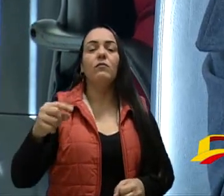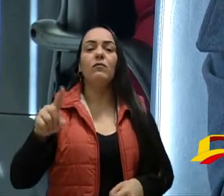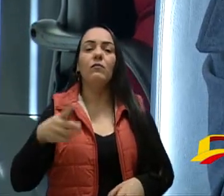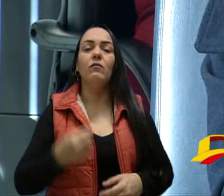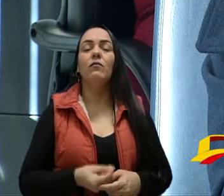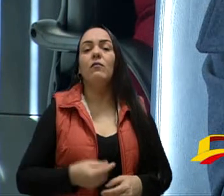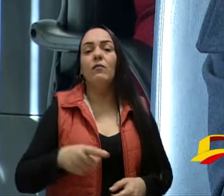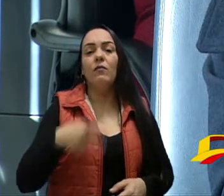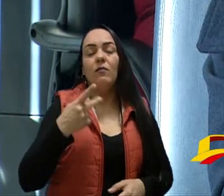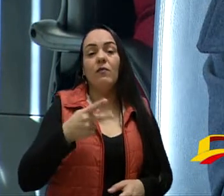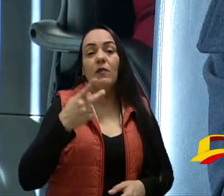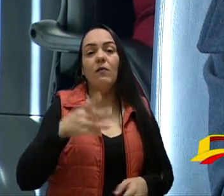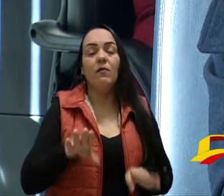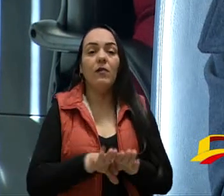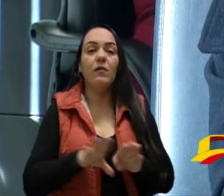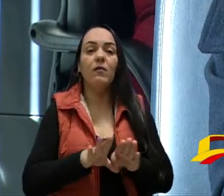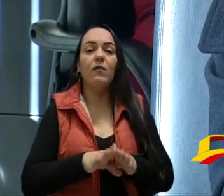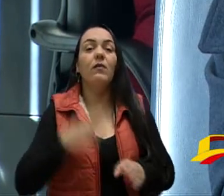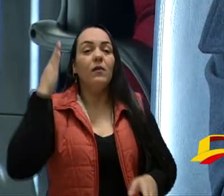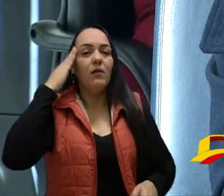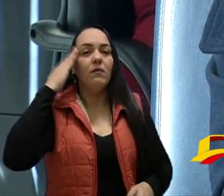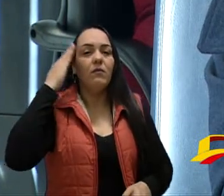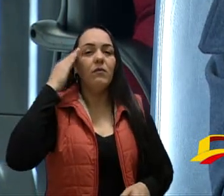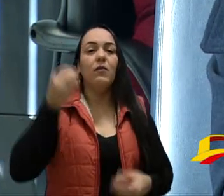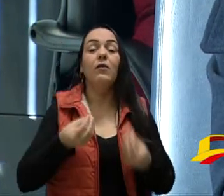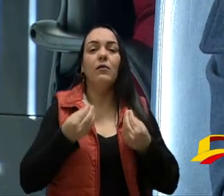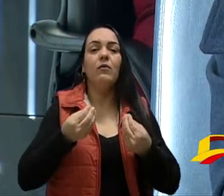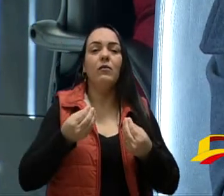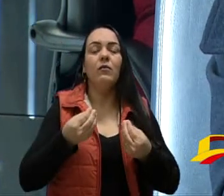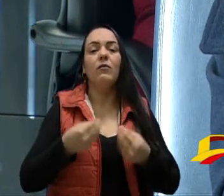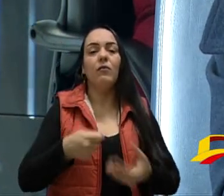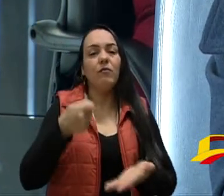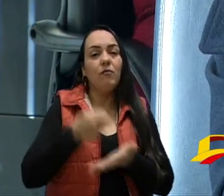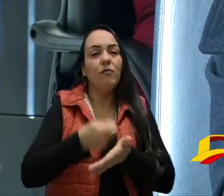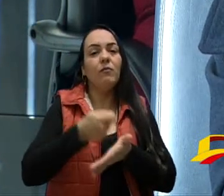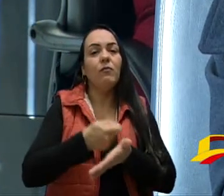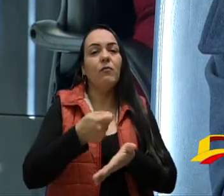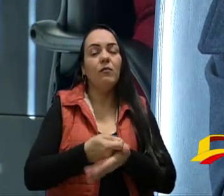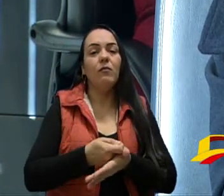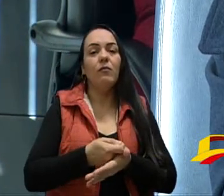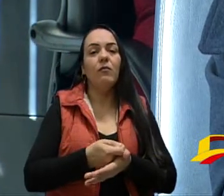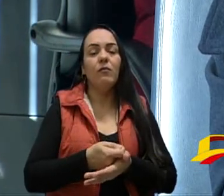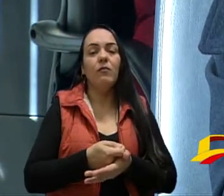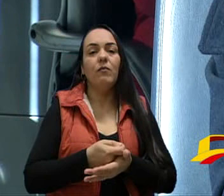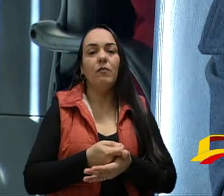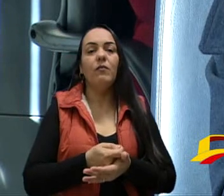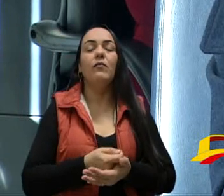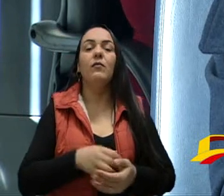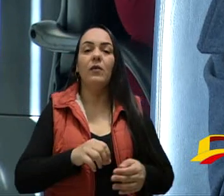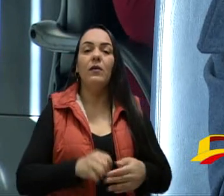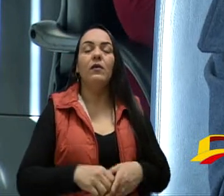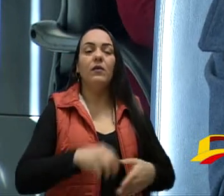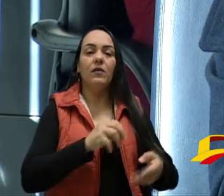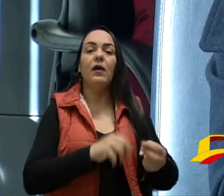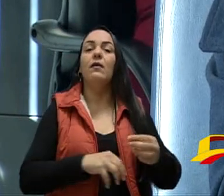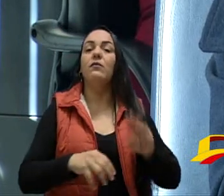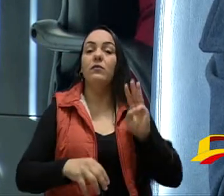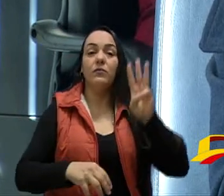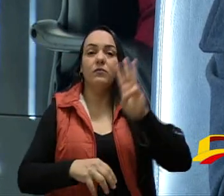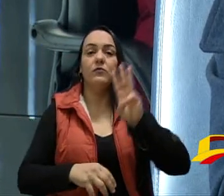senhor disse tem como saber quando e como foi gastado ele tá no portal da transparência